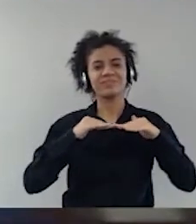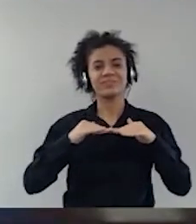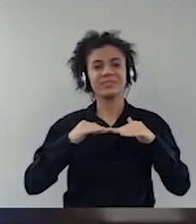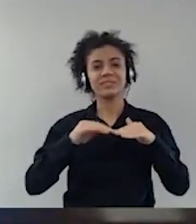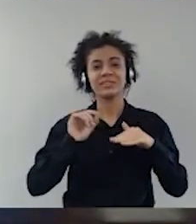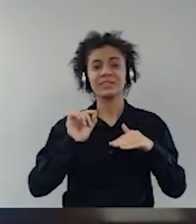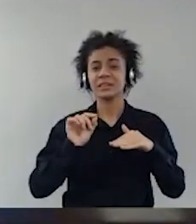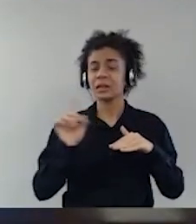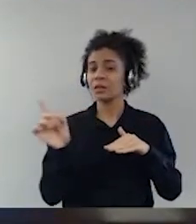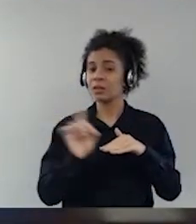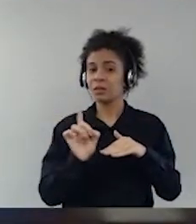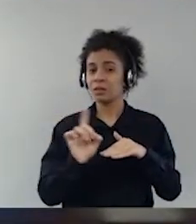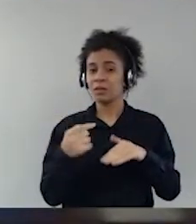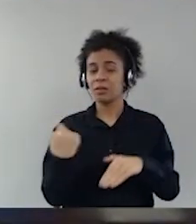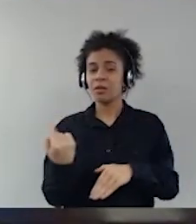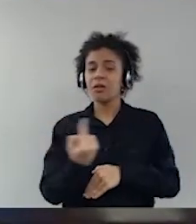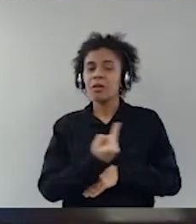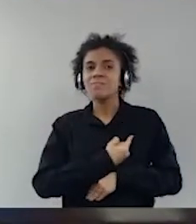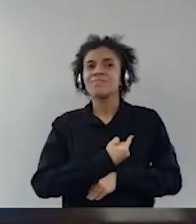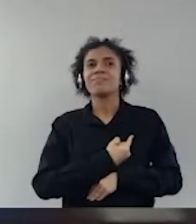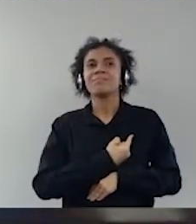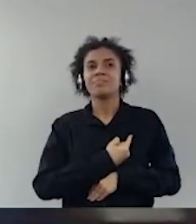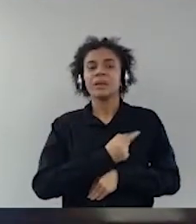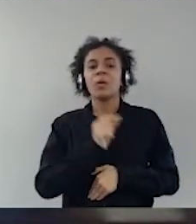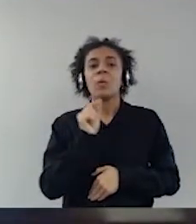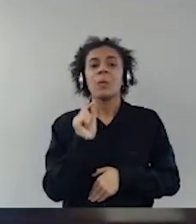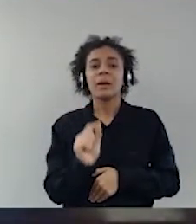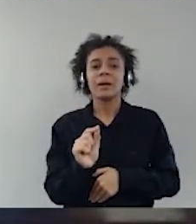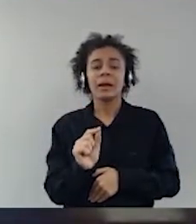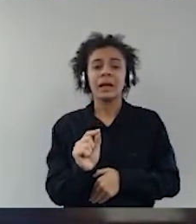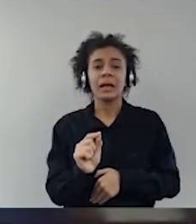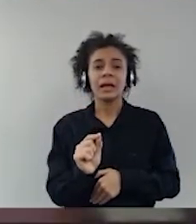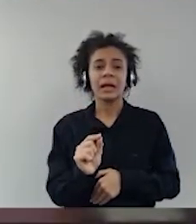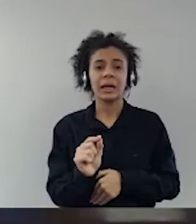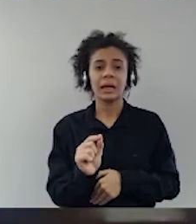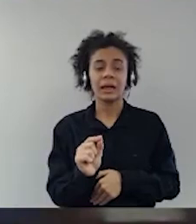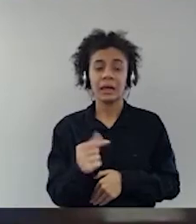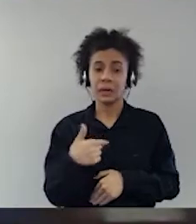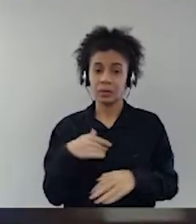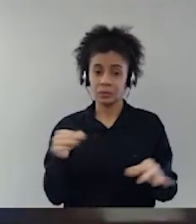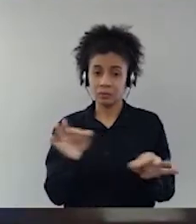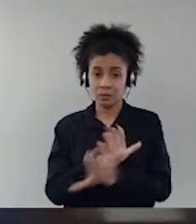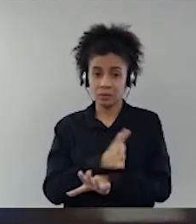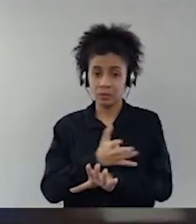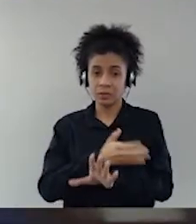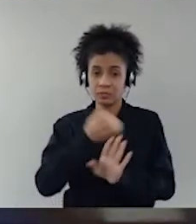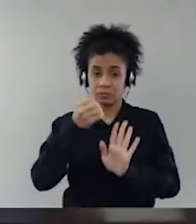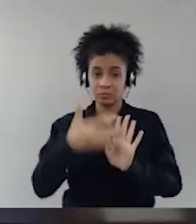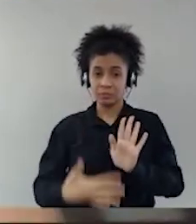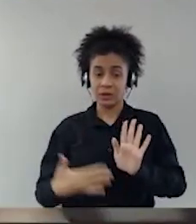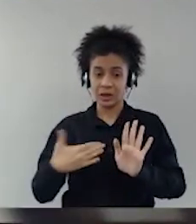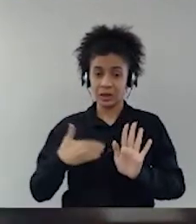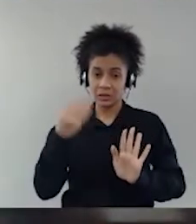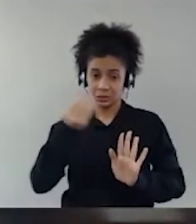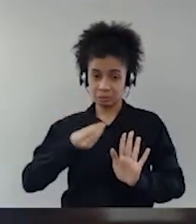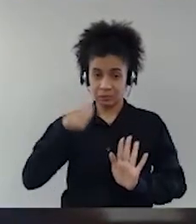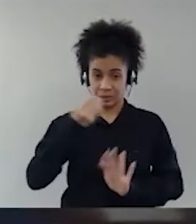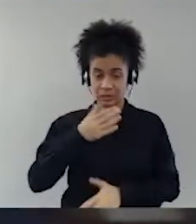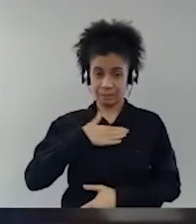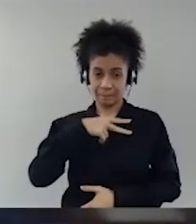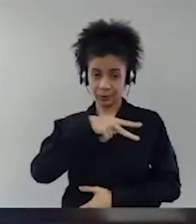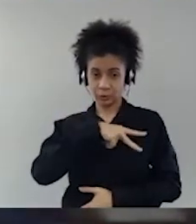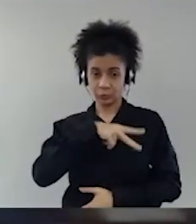não nos remeta à condição, e aí eu quero terminar fazendo esse relato de experiência